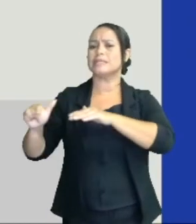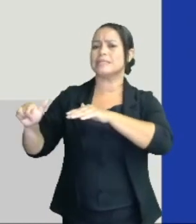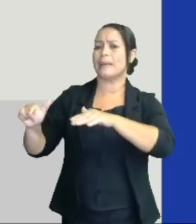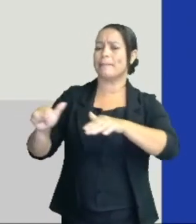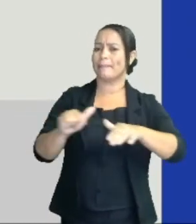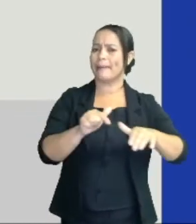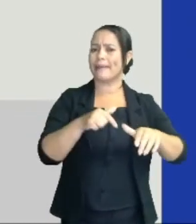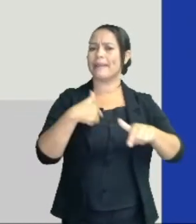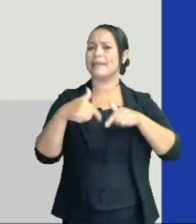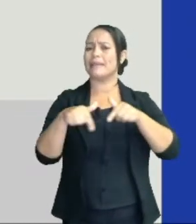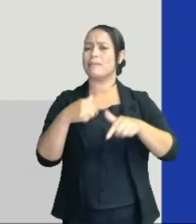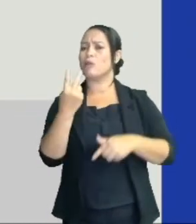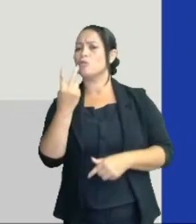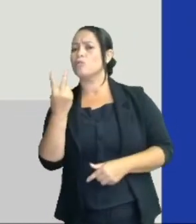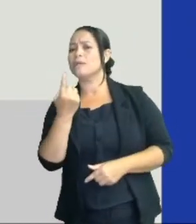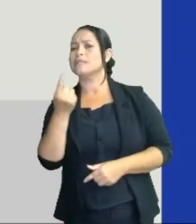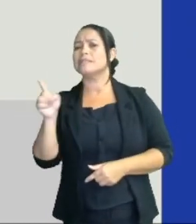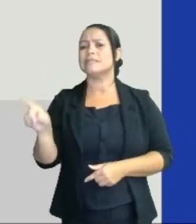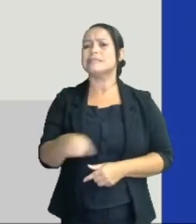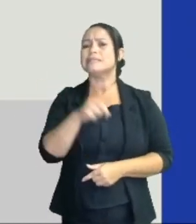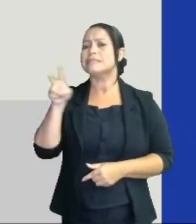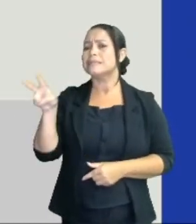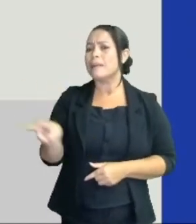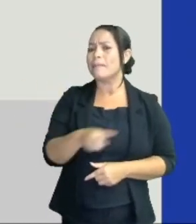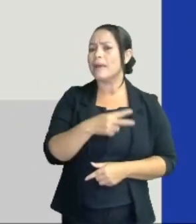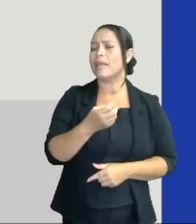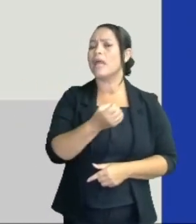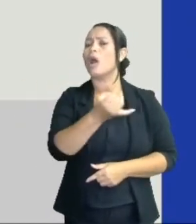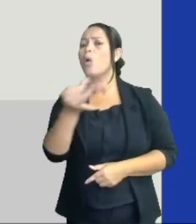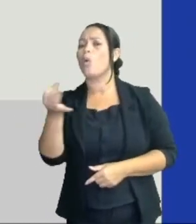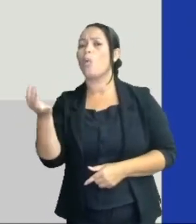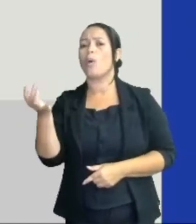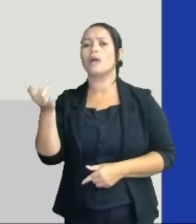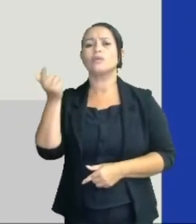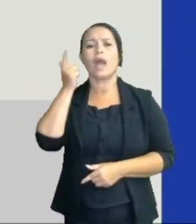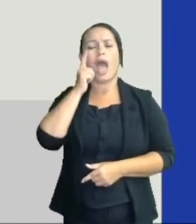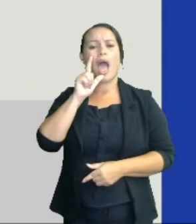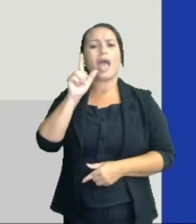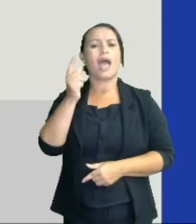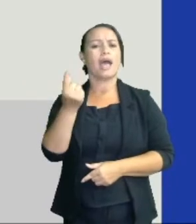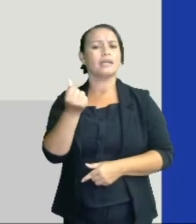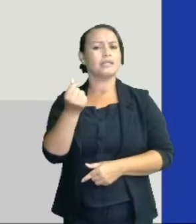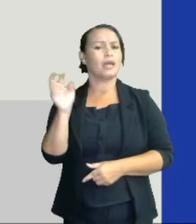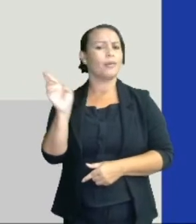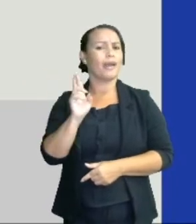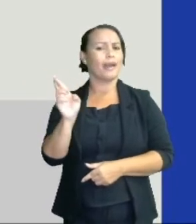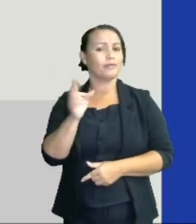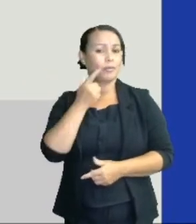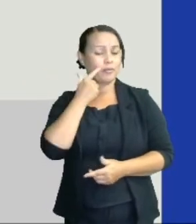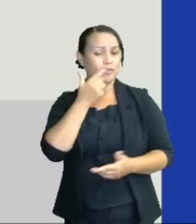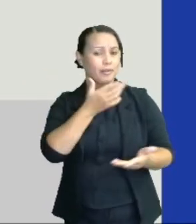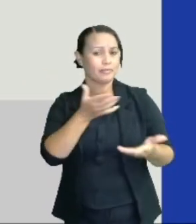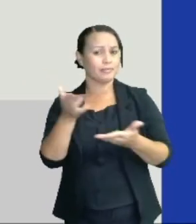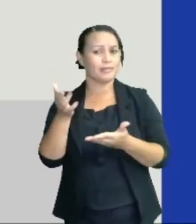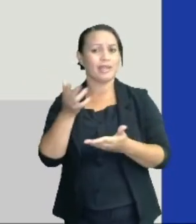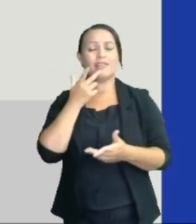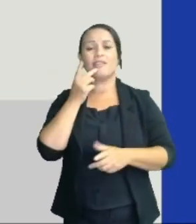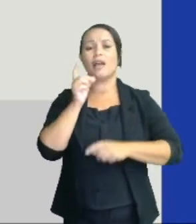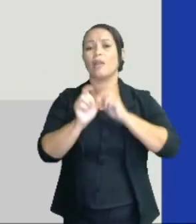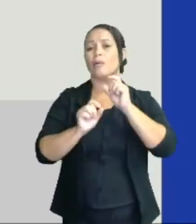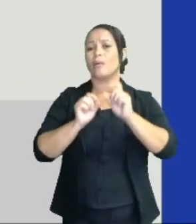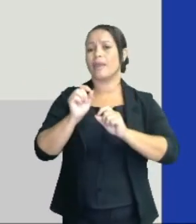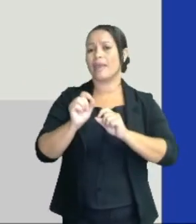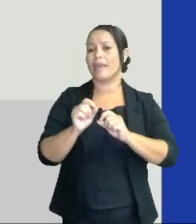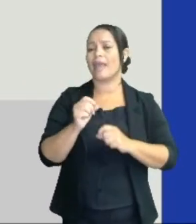trabalho, quantos reais ela irá receber? Vamos ver? Ó, ele